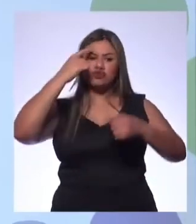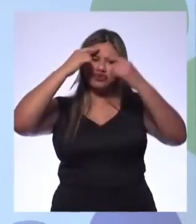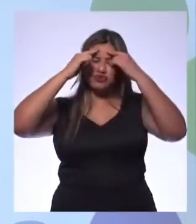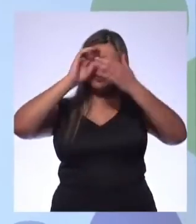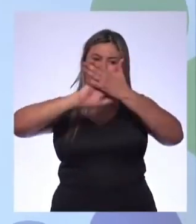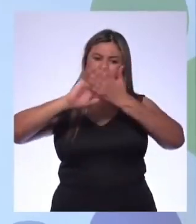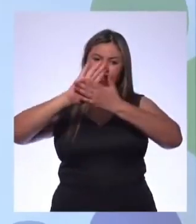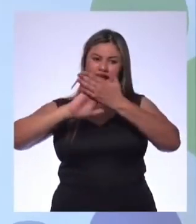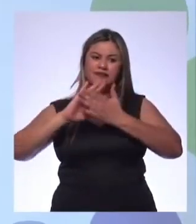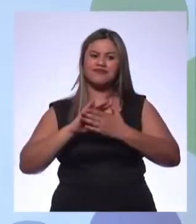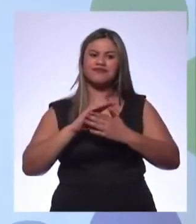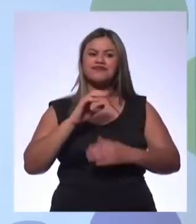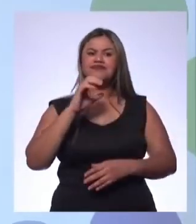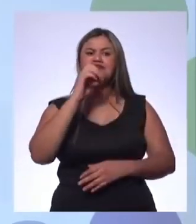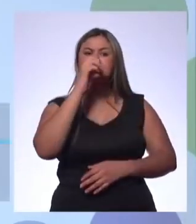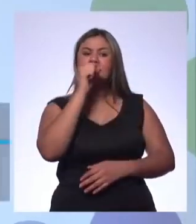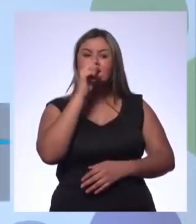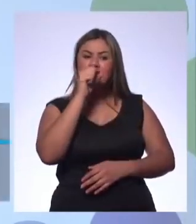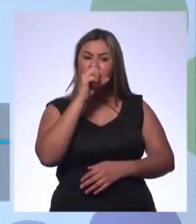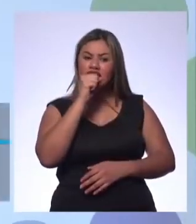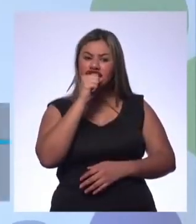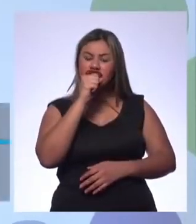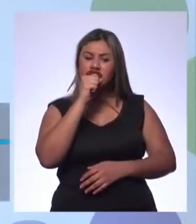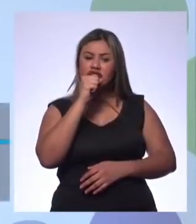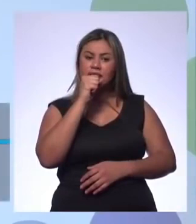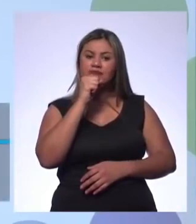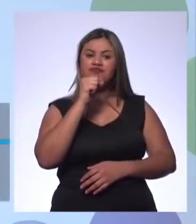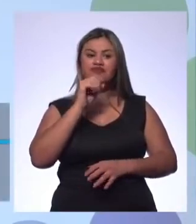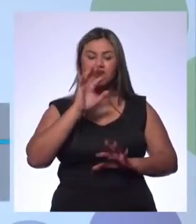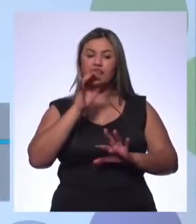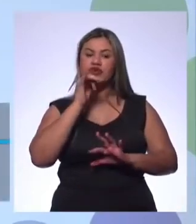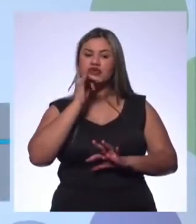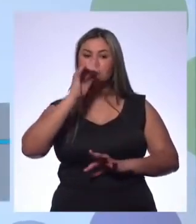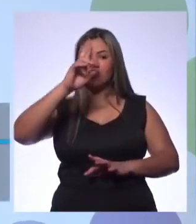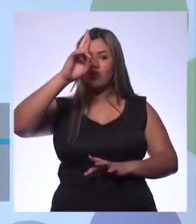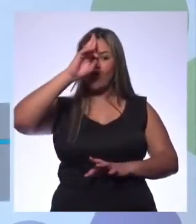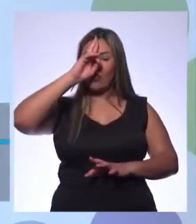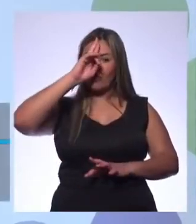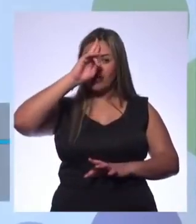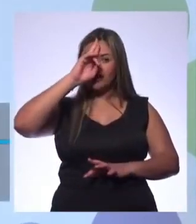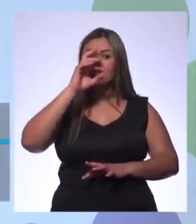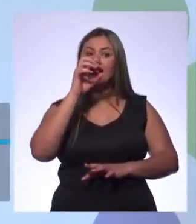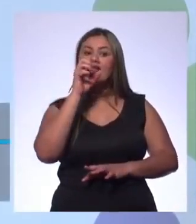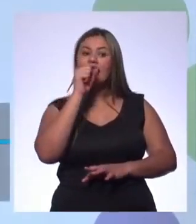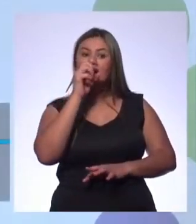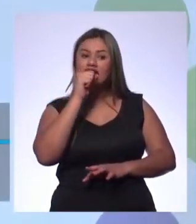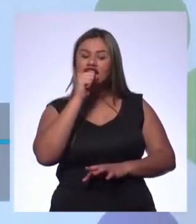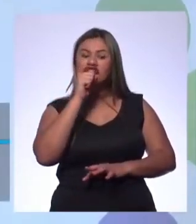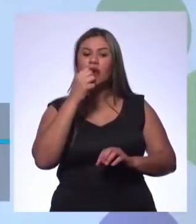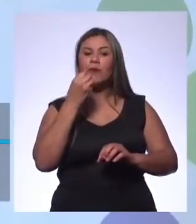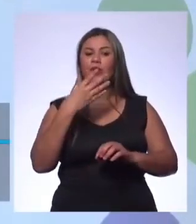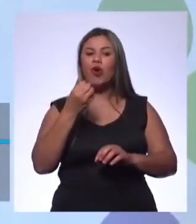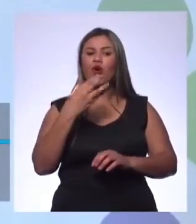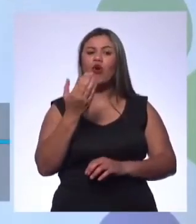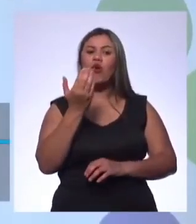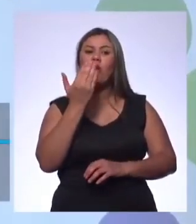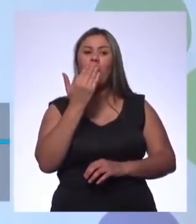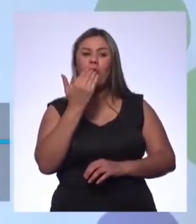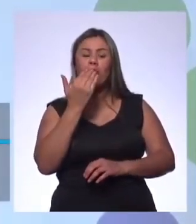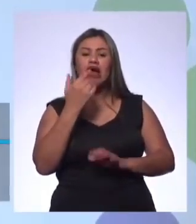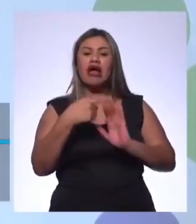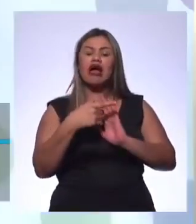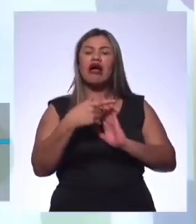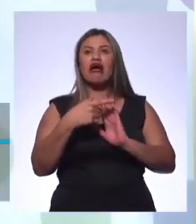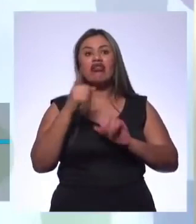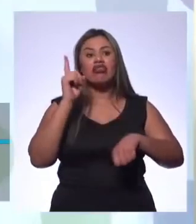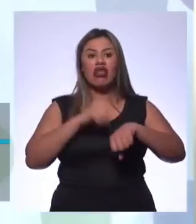A laranja é boa de comer antes ou depois do almoço? Uma pergunta aqui do Paulo Henrique. Você sabe, aí eu já não sei responder isso. Então,